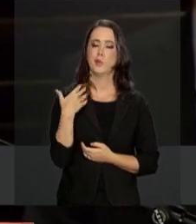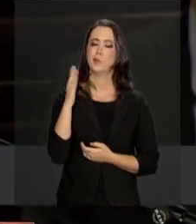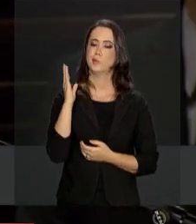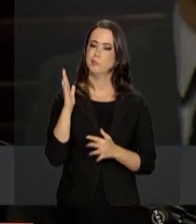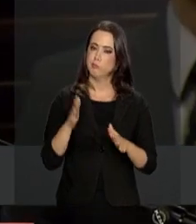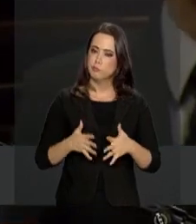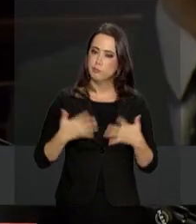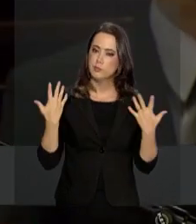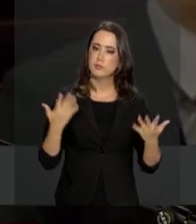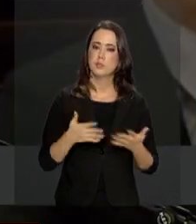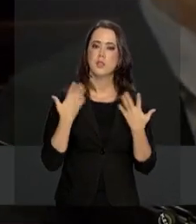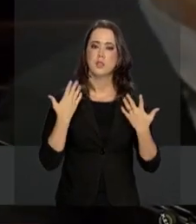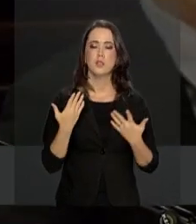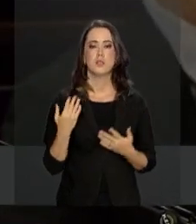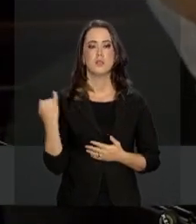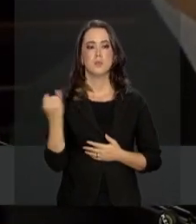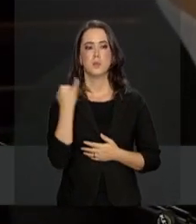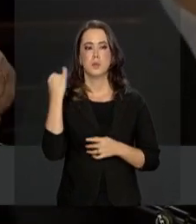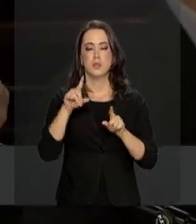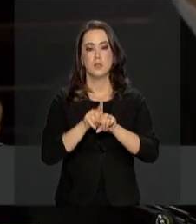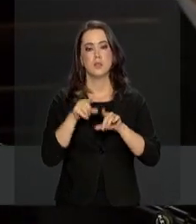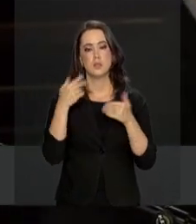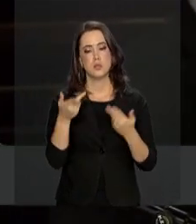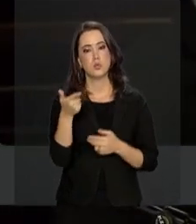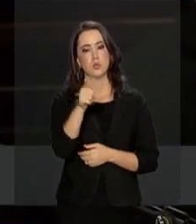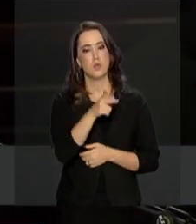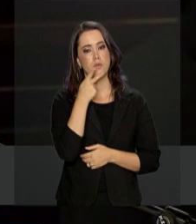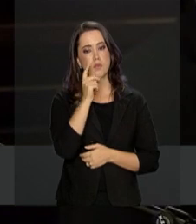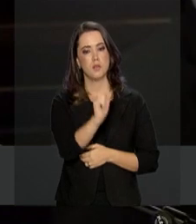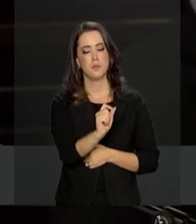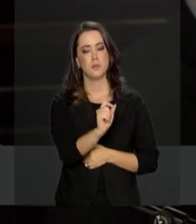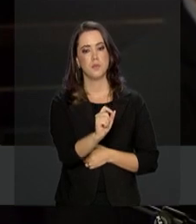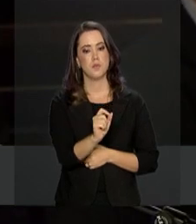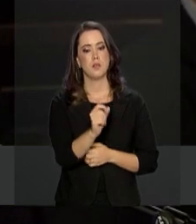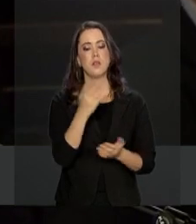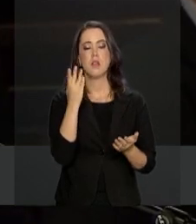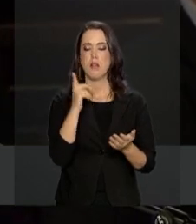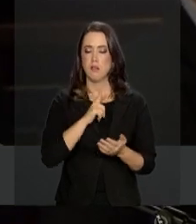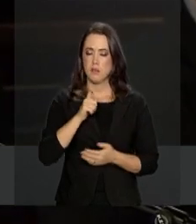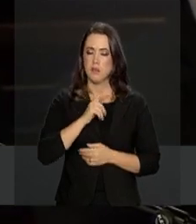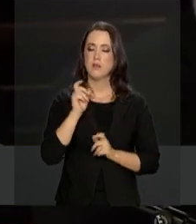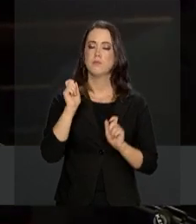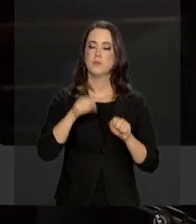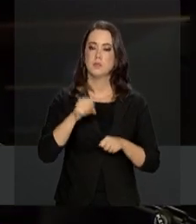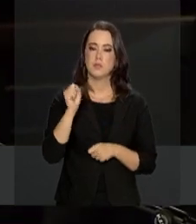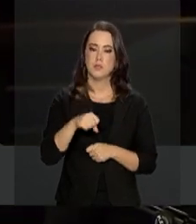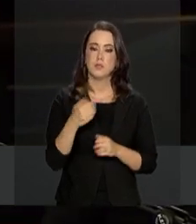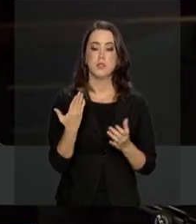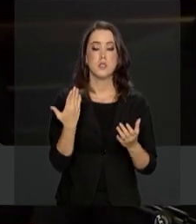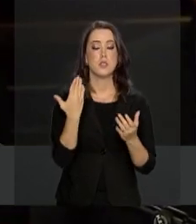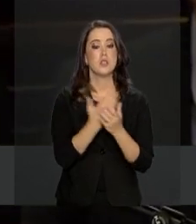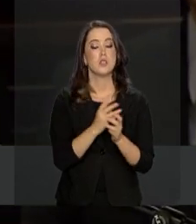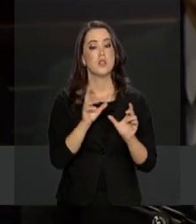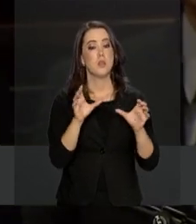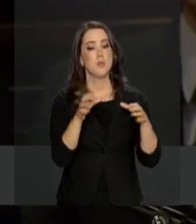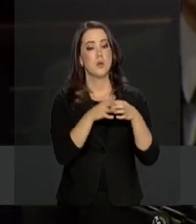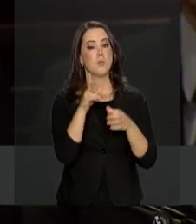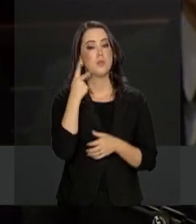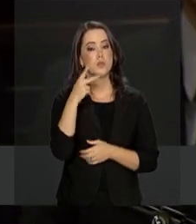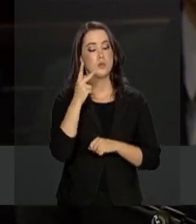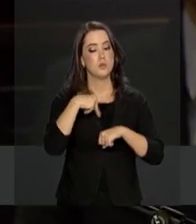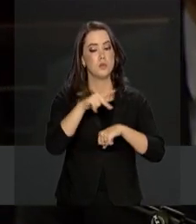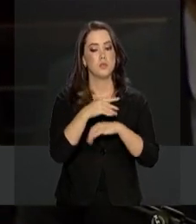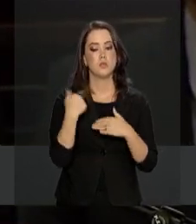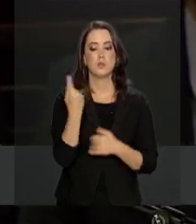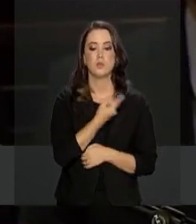e com tanto entusiasmo foi que volto a dizer ela consta necessariamente na pauta política do país por isso que eu digo